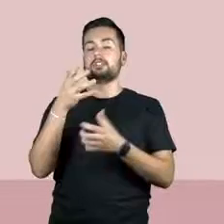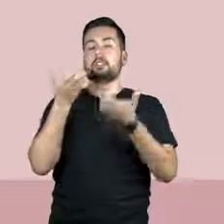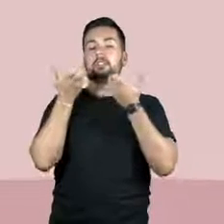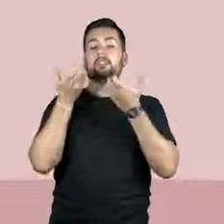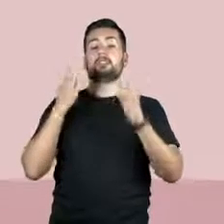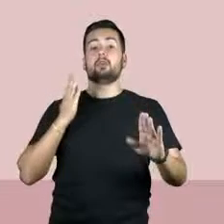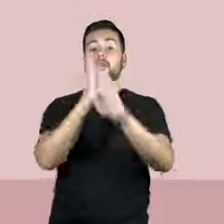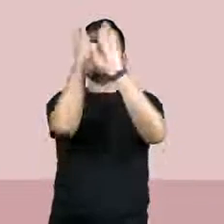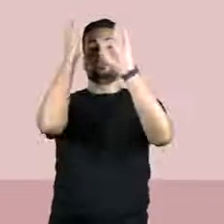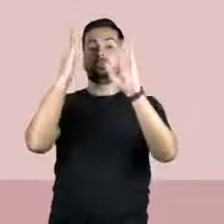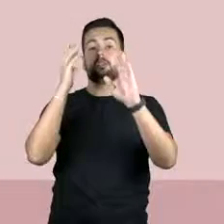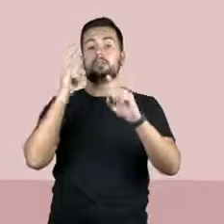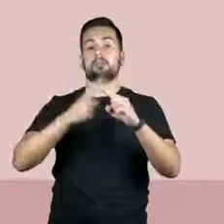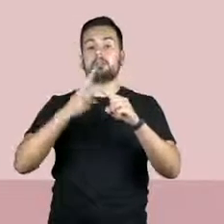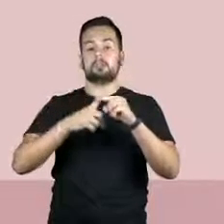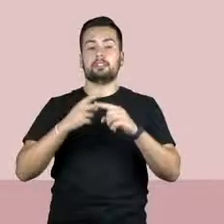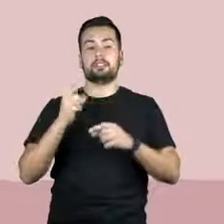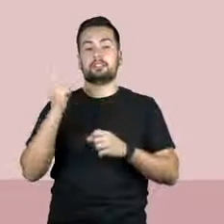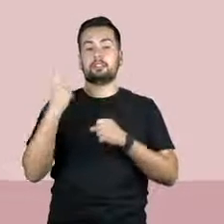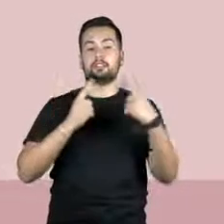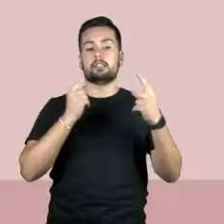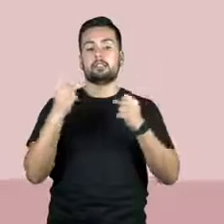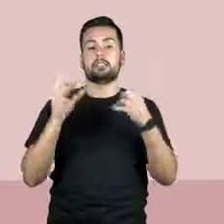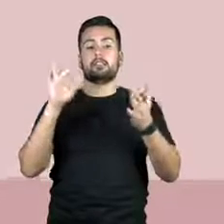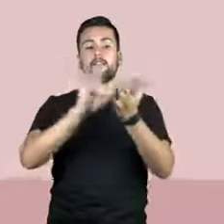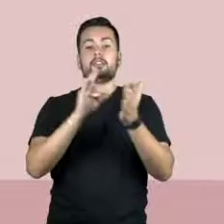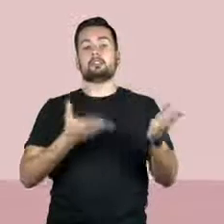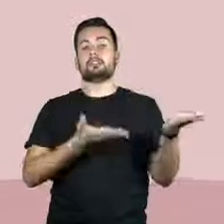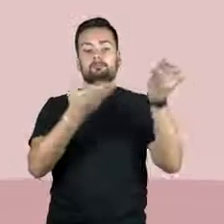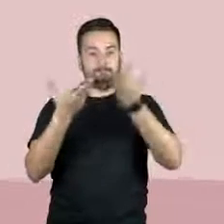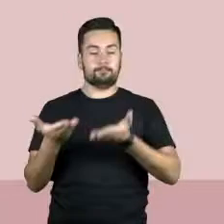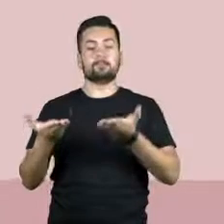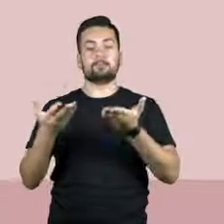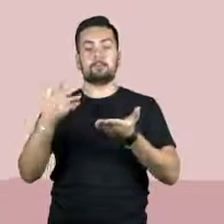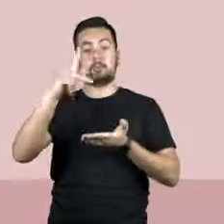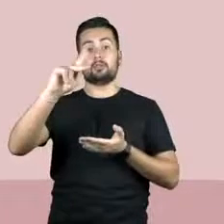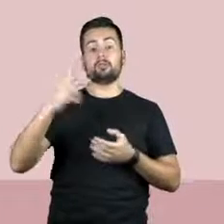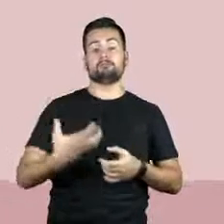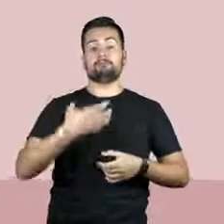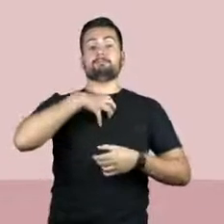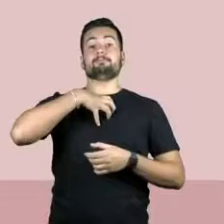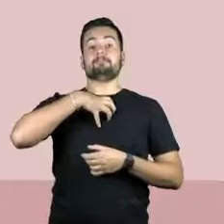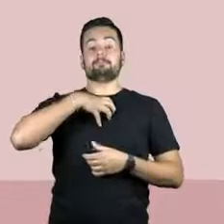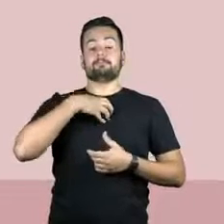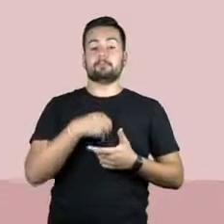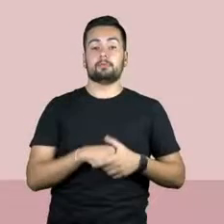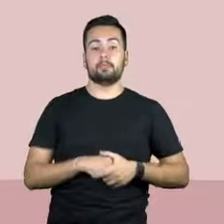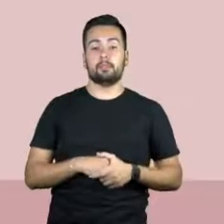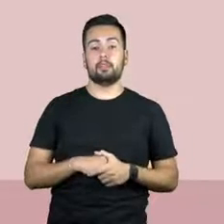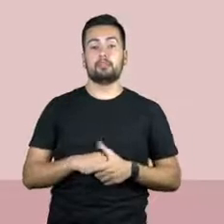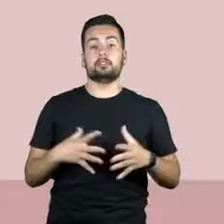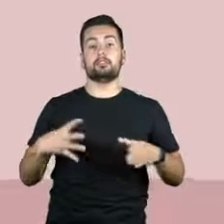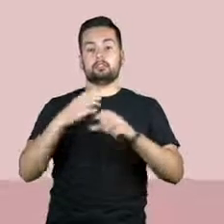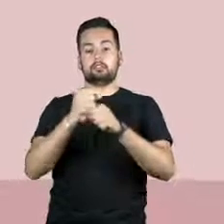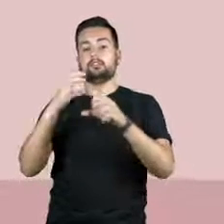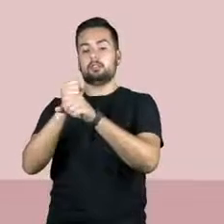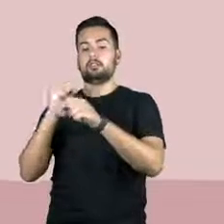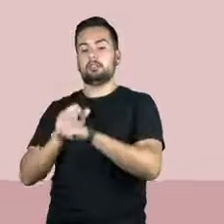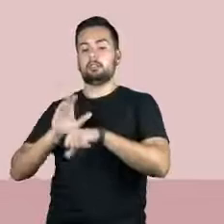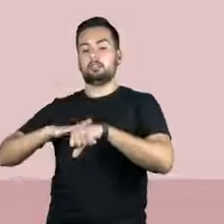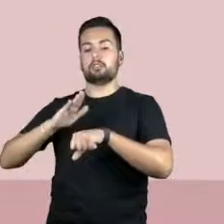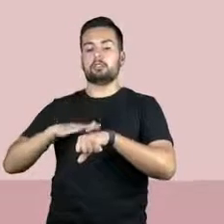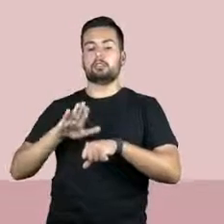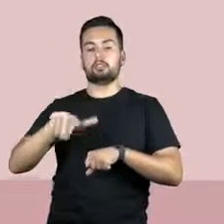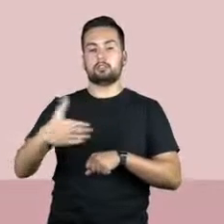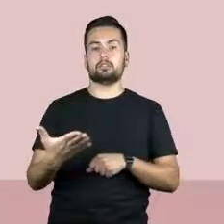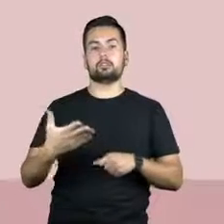encontrar ele para tentar trazer um pouco mais para a realidade a sua situação de cálculo, tá? Ou seja, trazer para